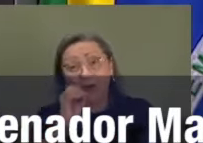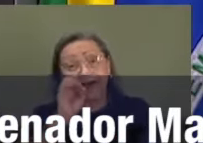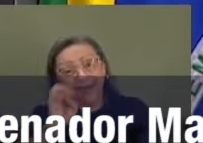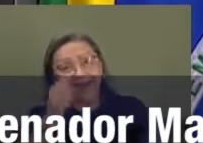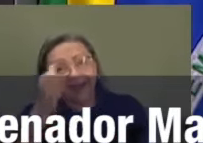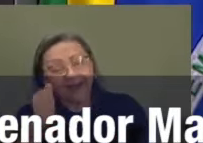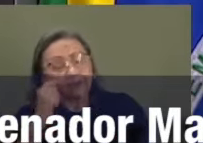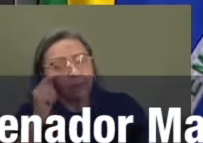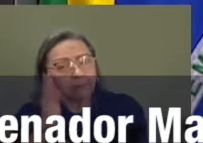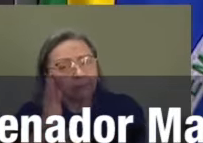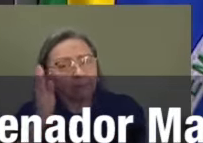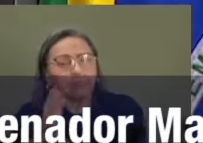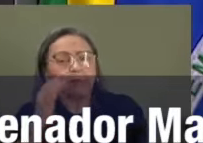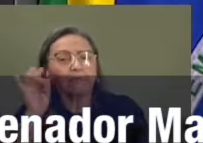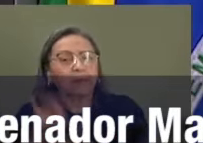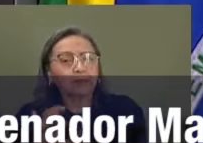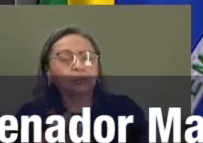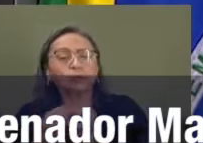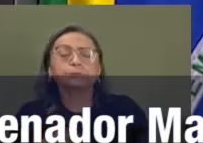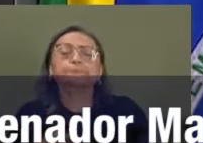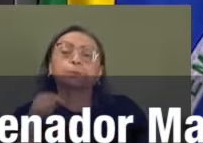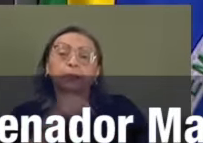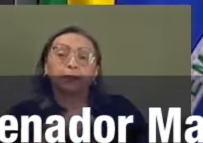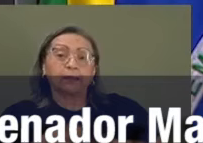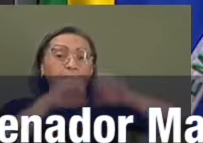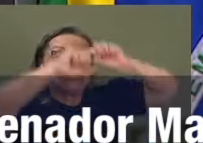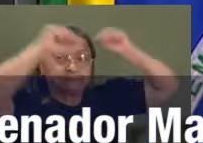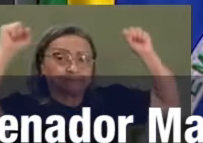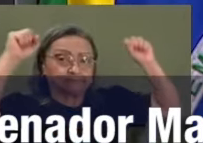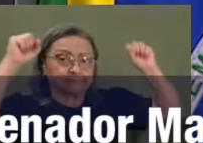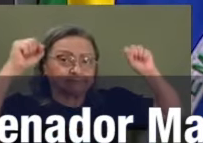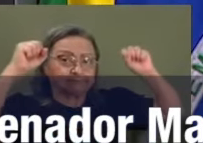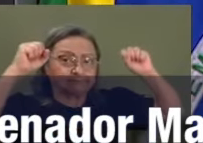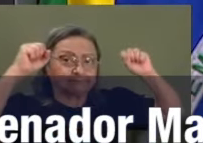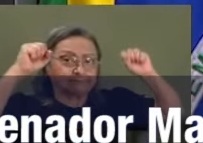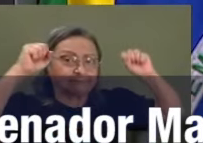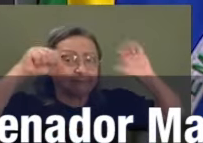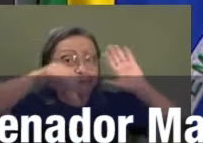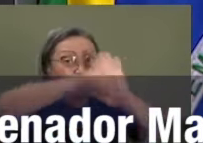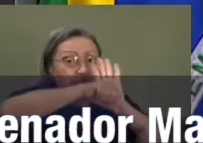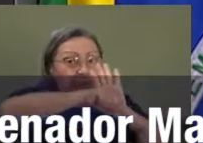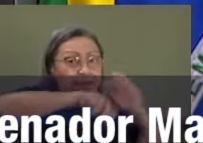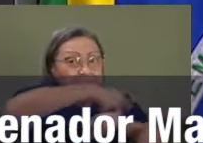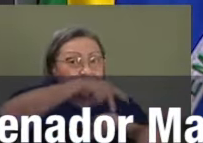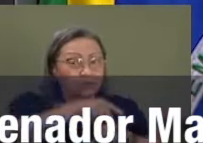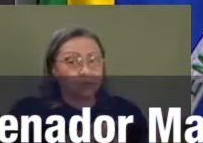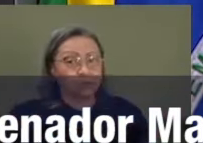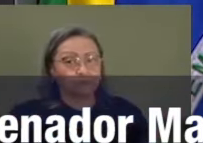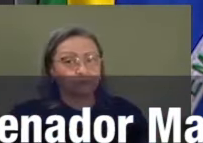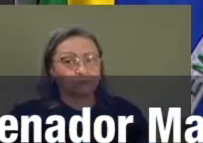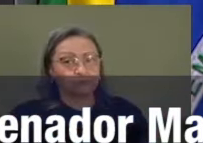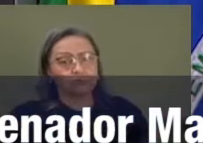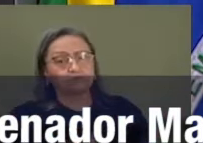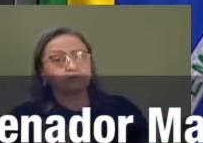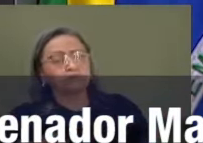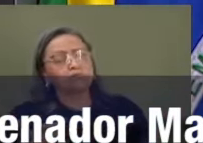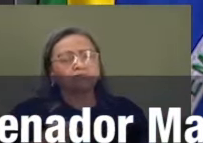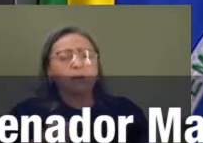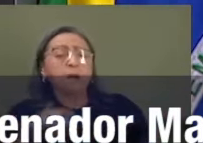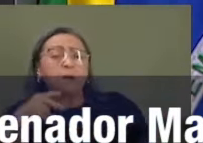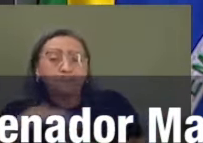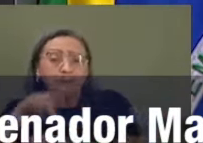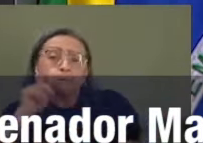esse Tribunal Penal Internacional, apesar dos Estados Unidos não ser signatário, mas ele é mais ou menos signatário, tem